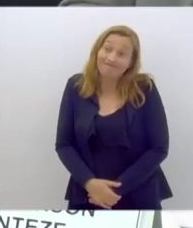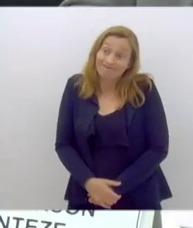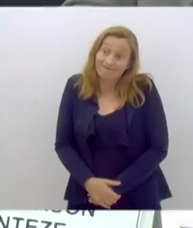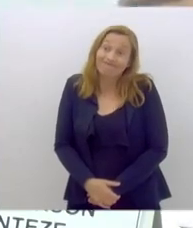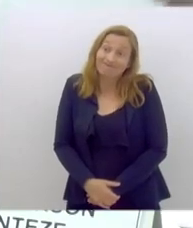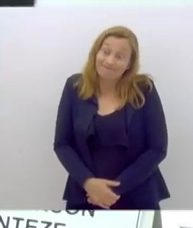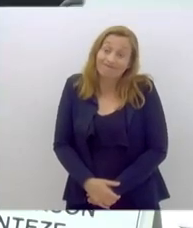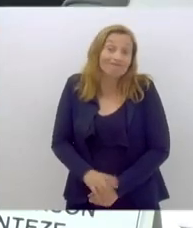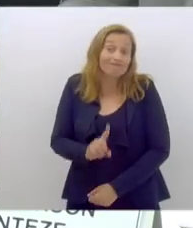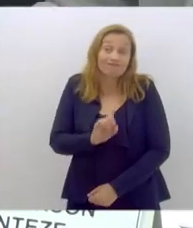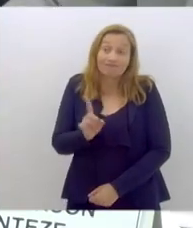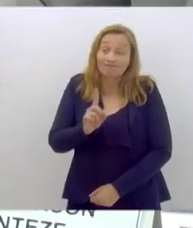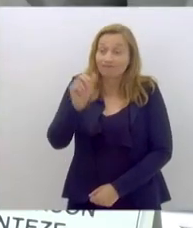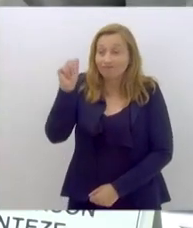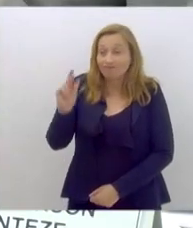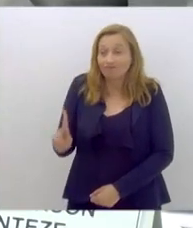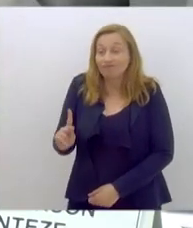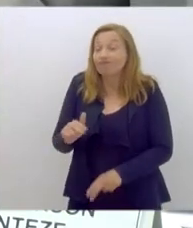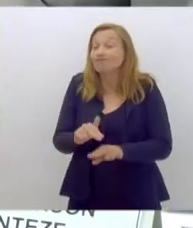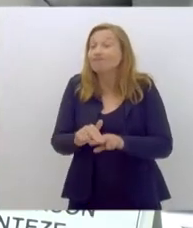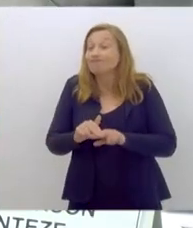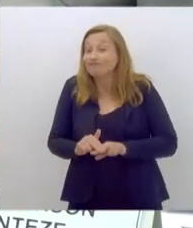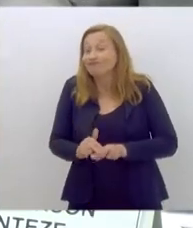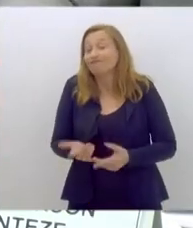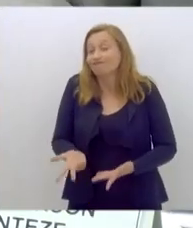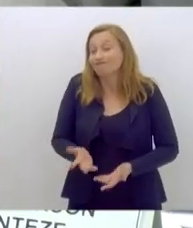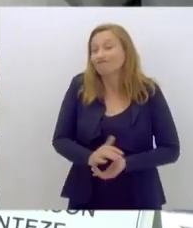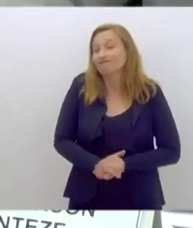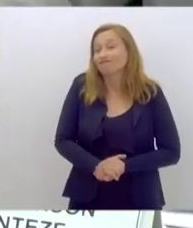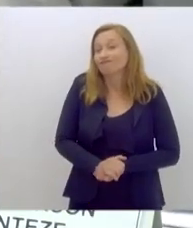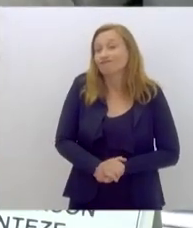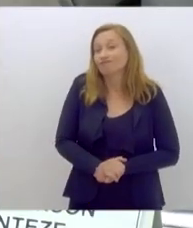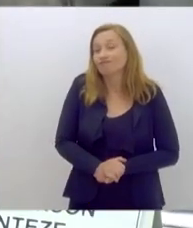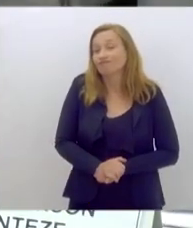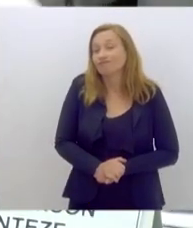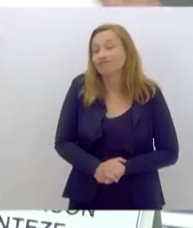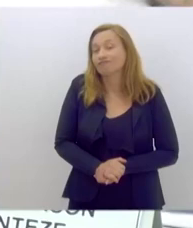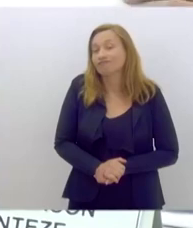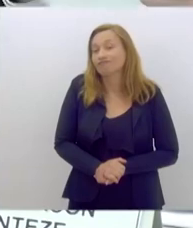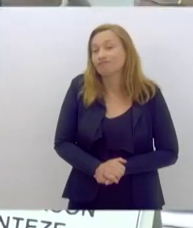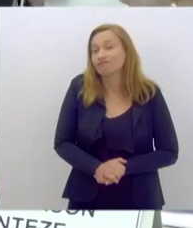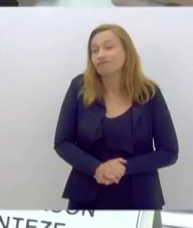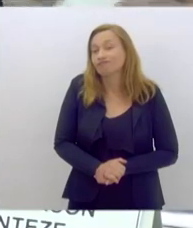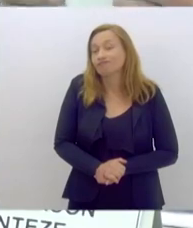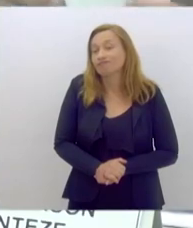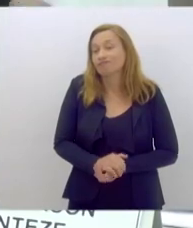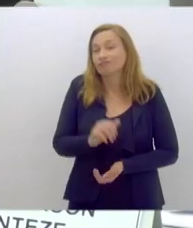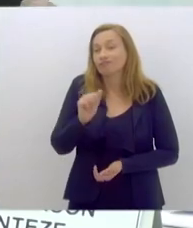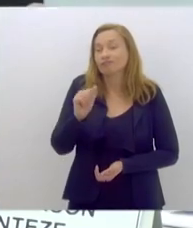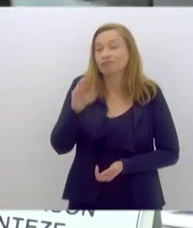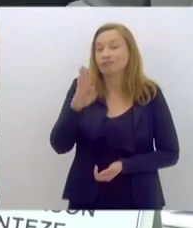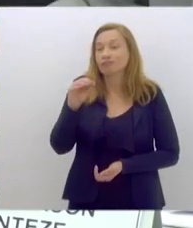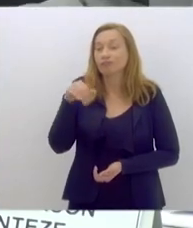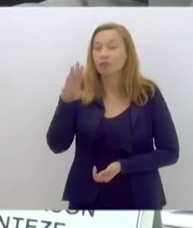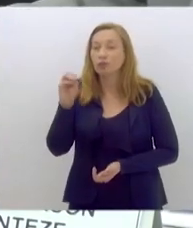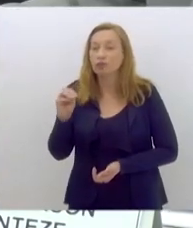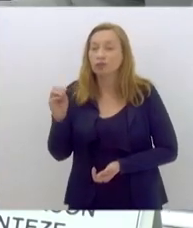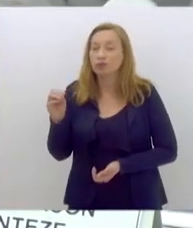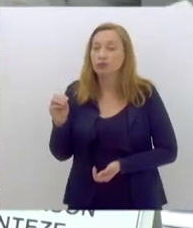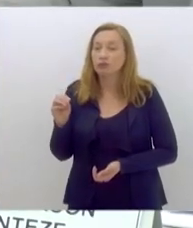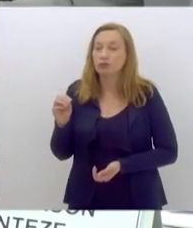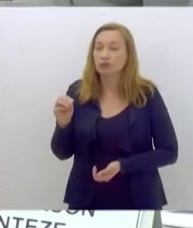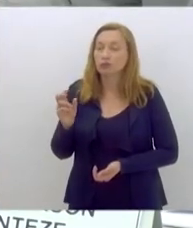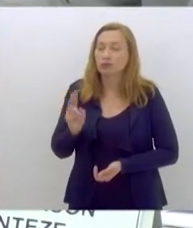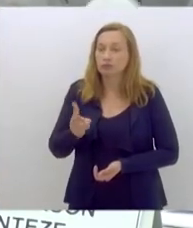e que só não se aposentam por conta do abono de permanência então